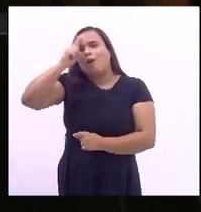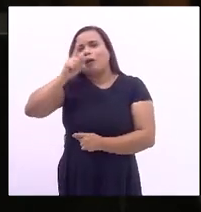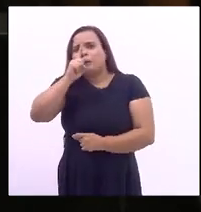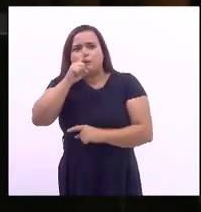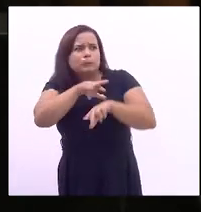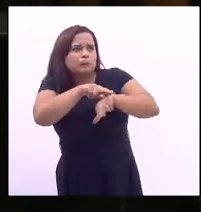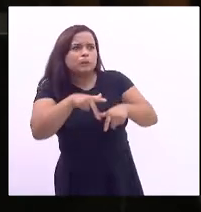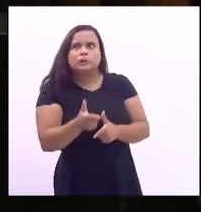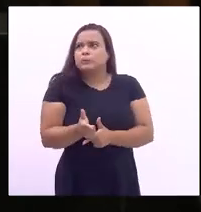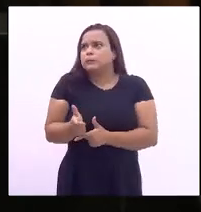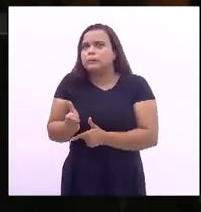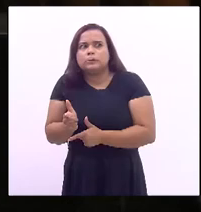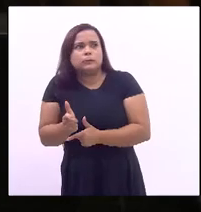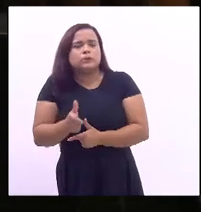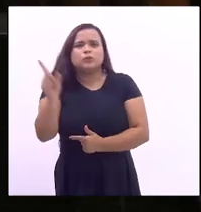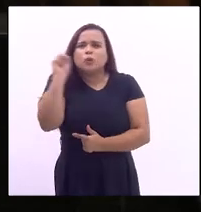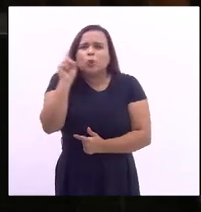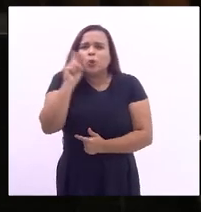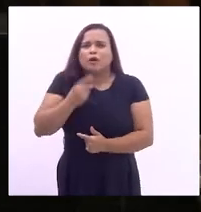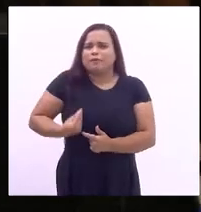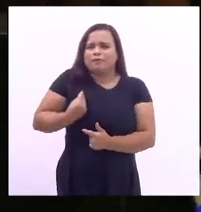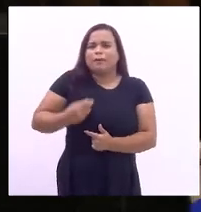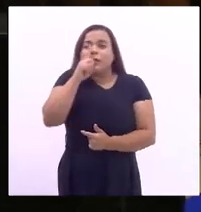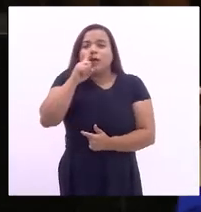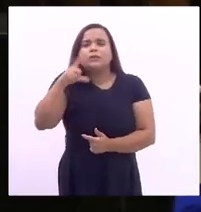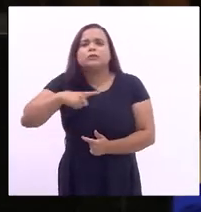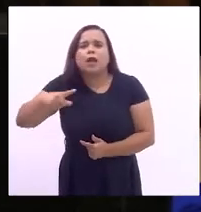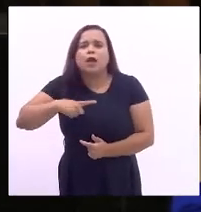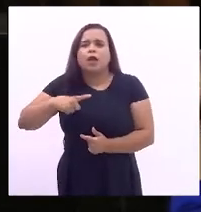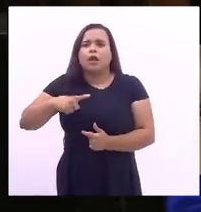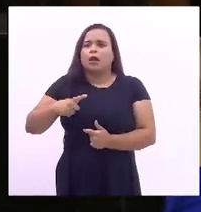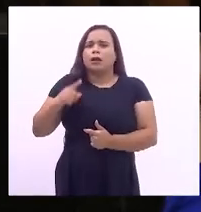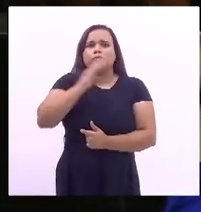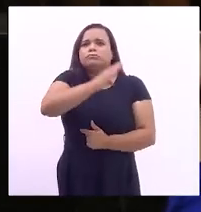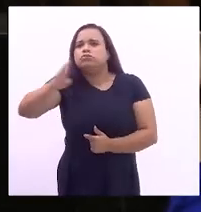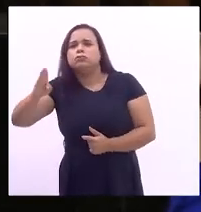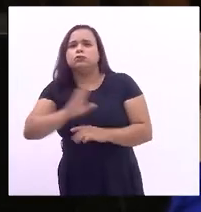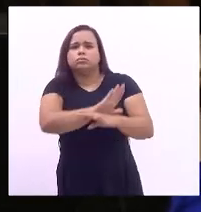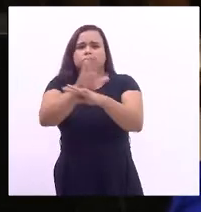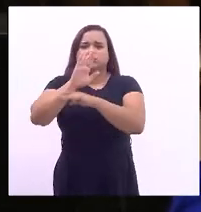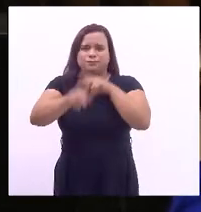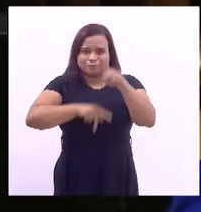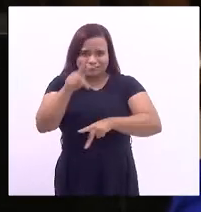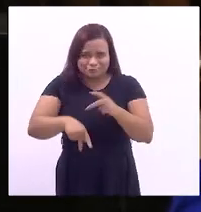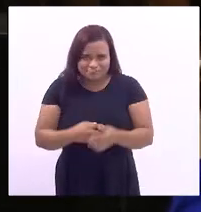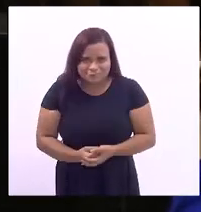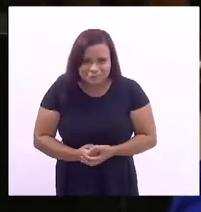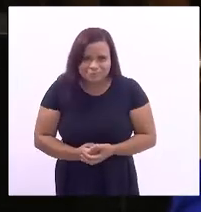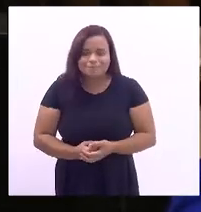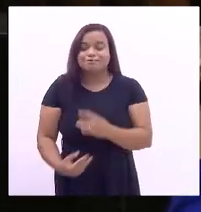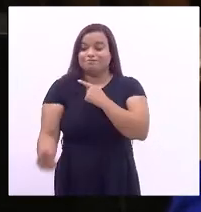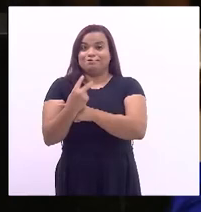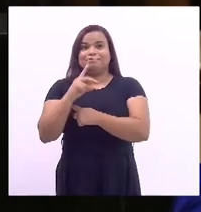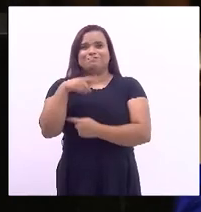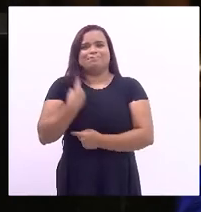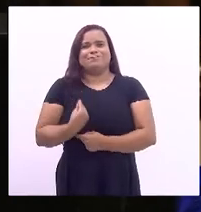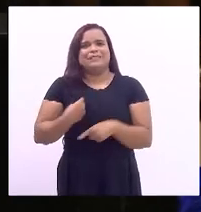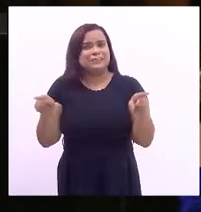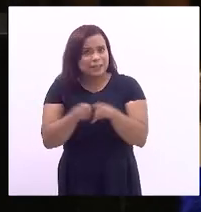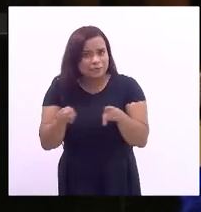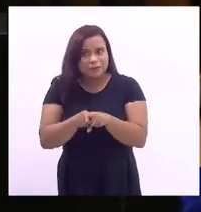aqueles que colocam as suas vidas em risco em prol da população e de nos defender